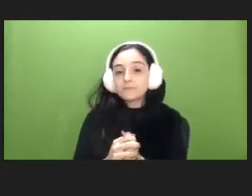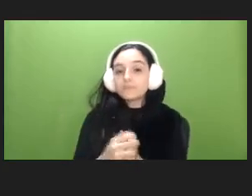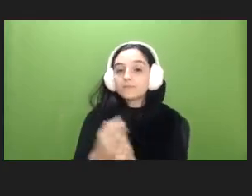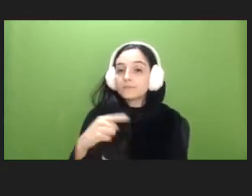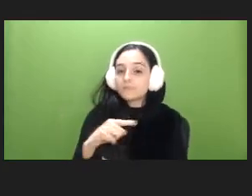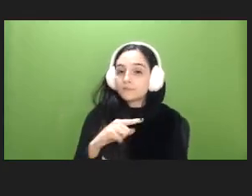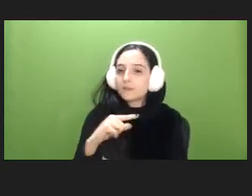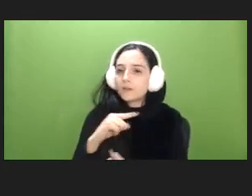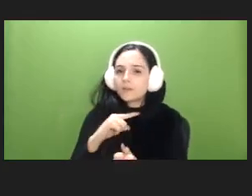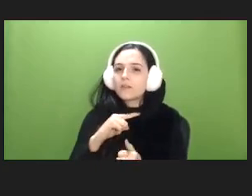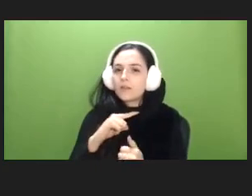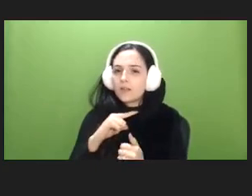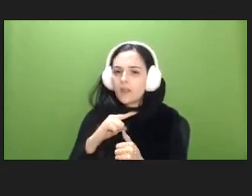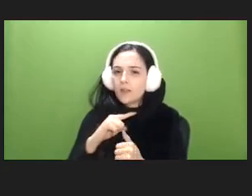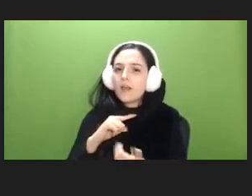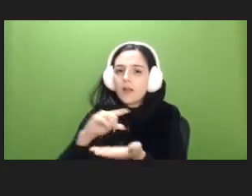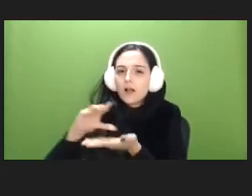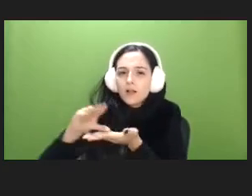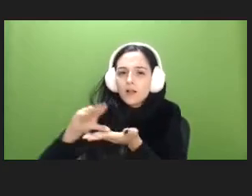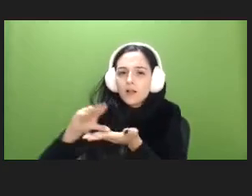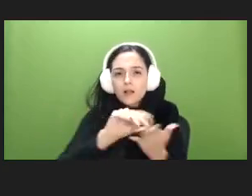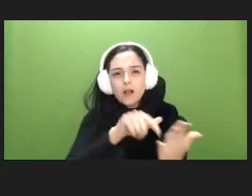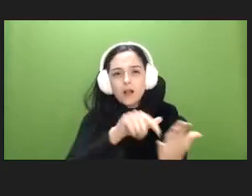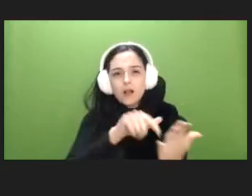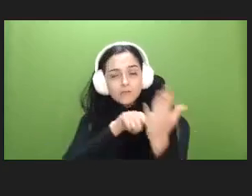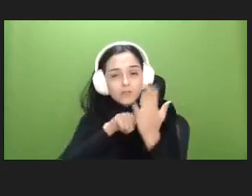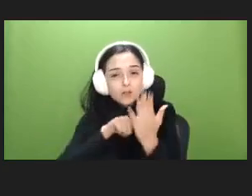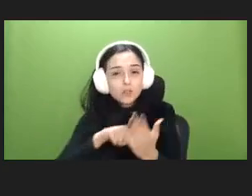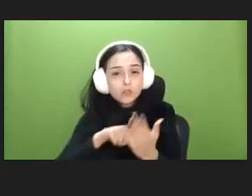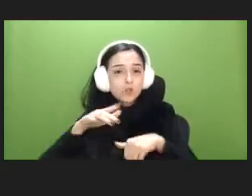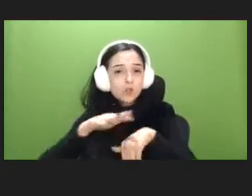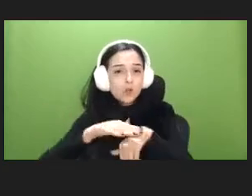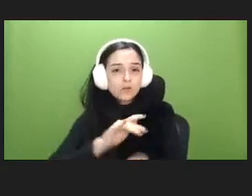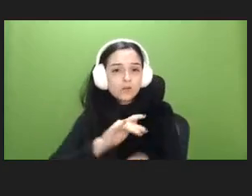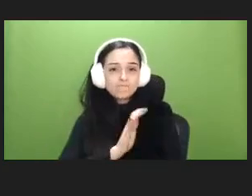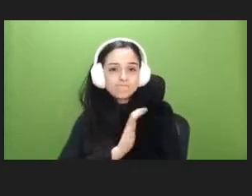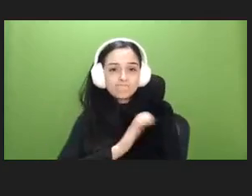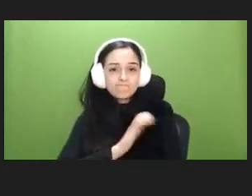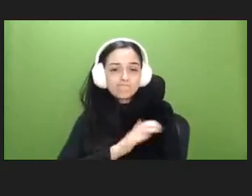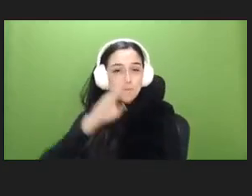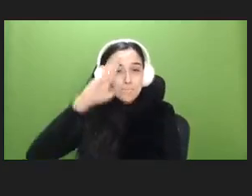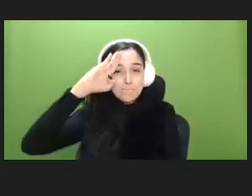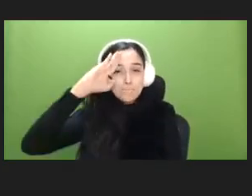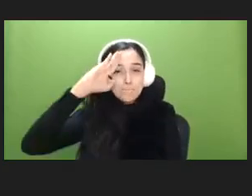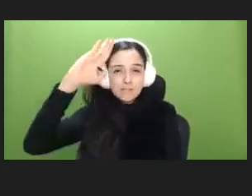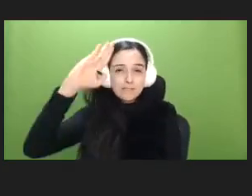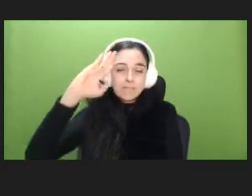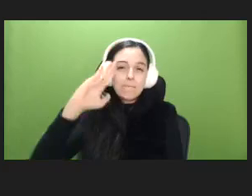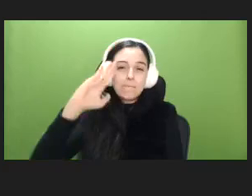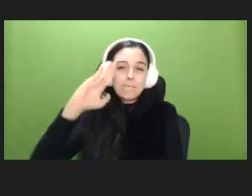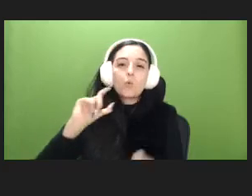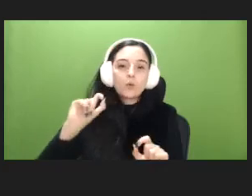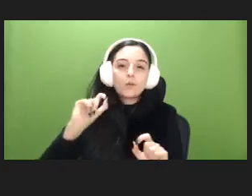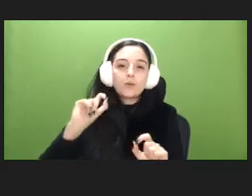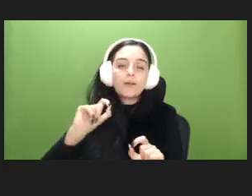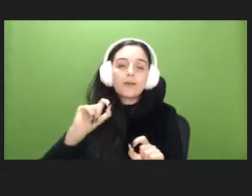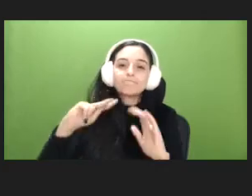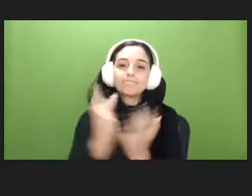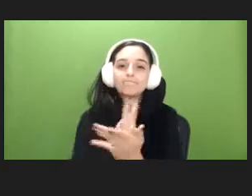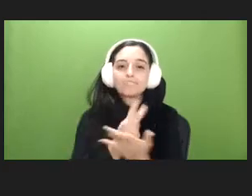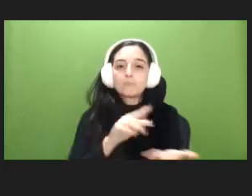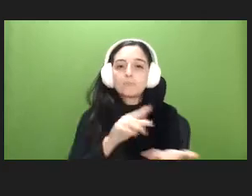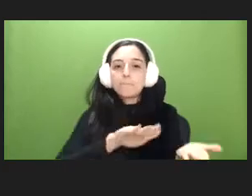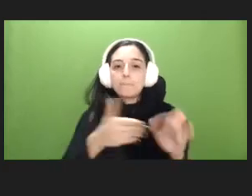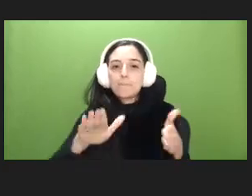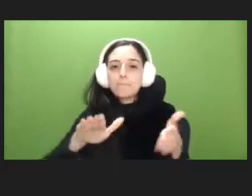cardiovascular, que é a principal causa de morte na sociedade brasileira, né, nos países